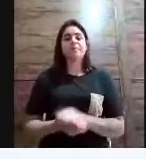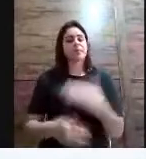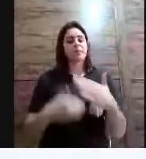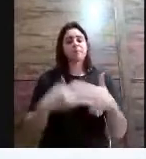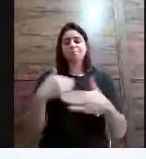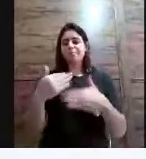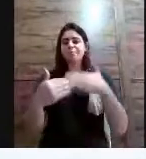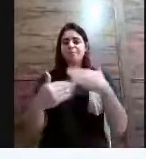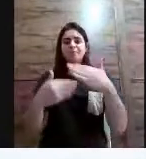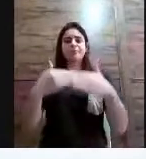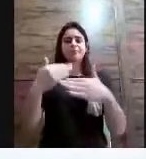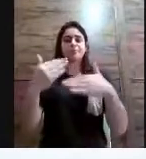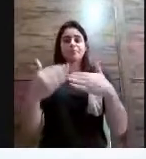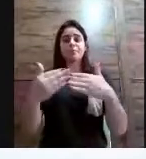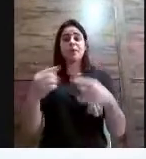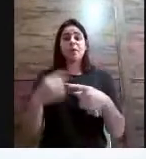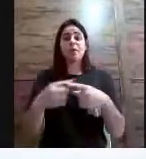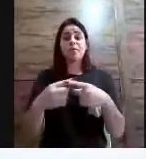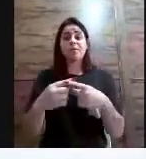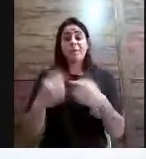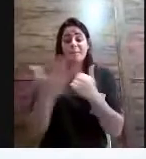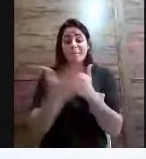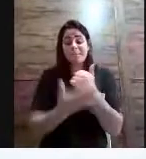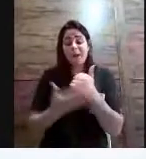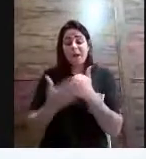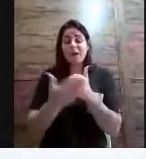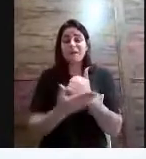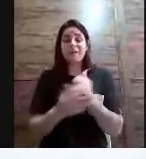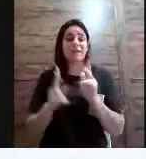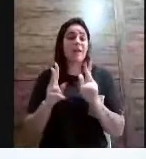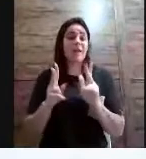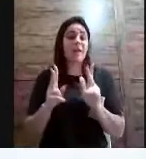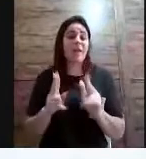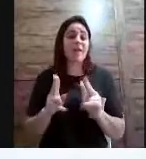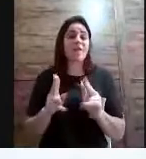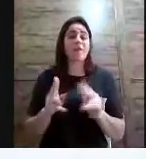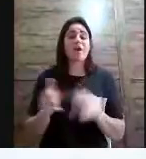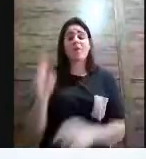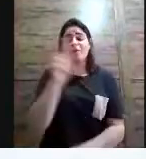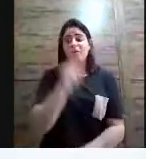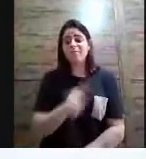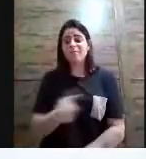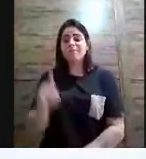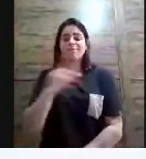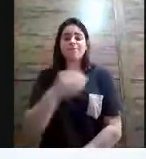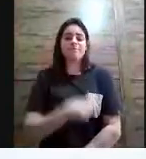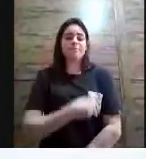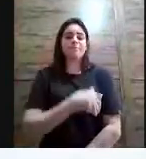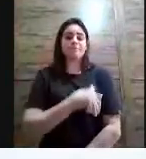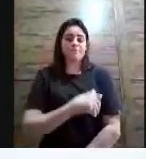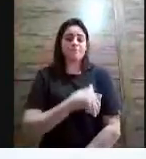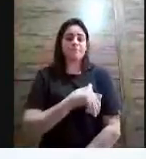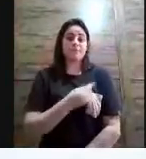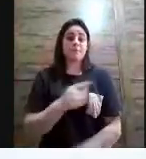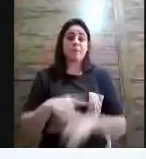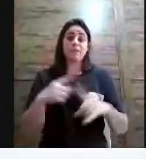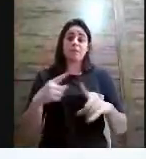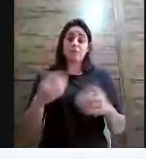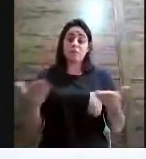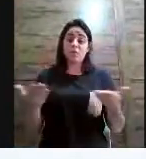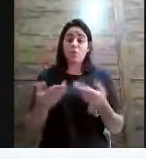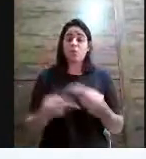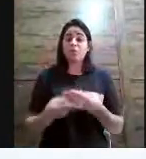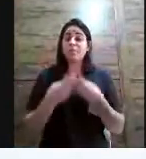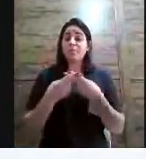a se elaborar, porque já sabiam o ciclo do vírus. A mesma coisa, a gente tem que ter paciência, vai acontecer com o Covid.